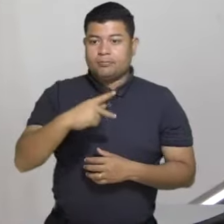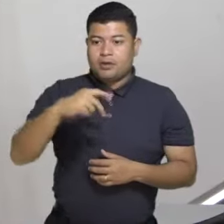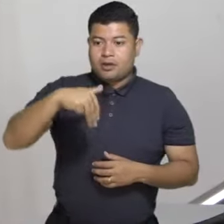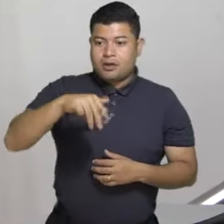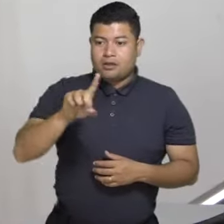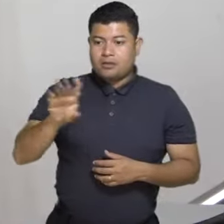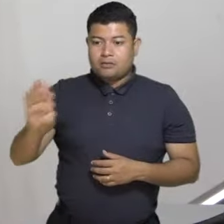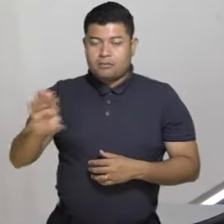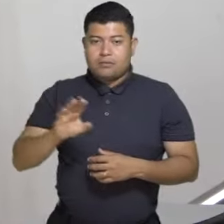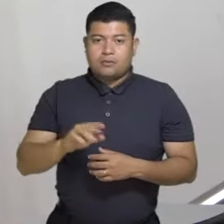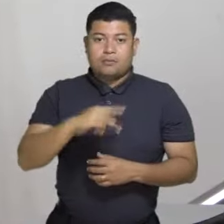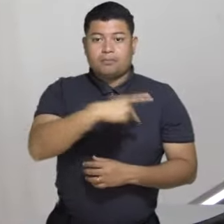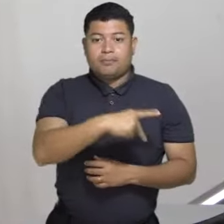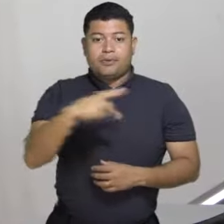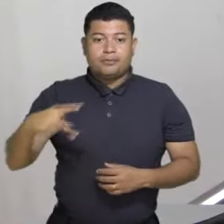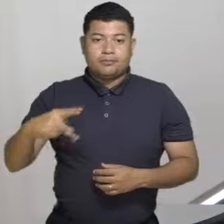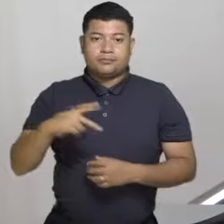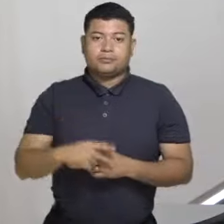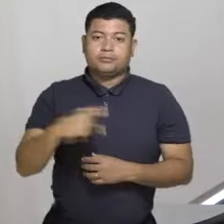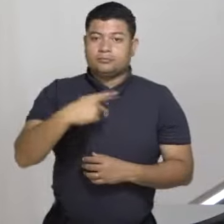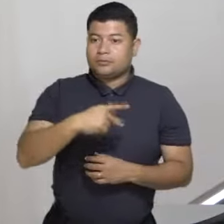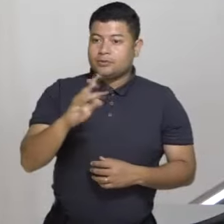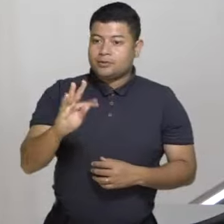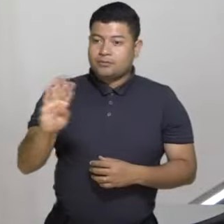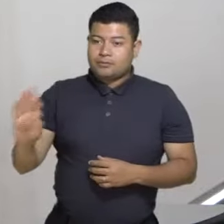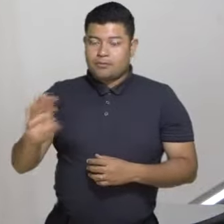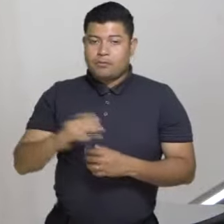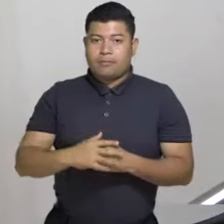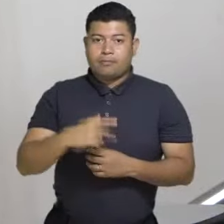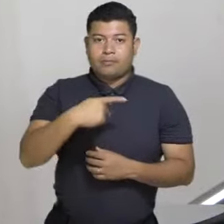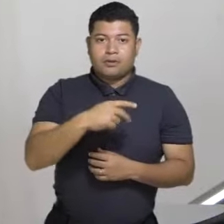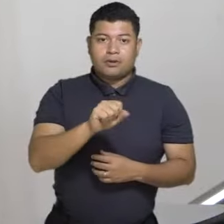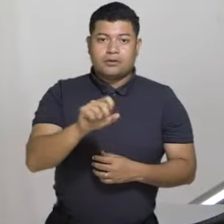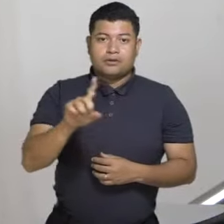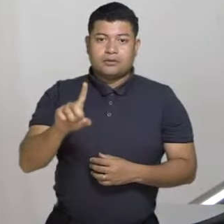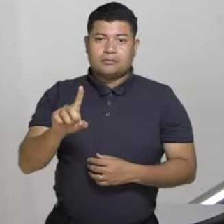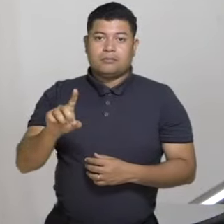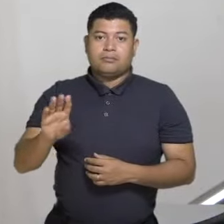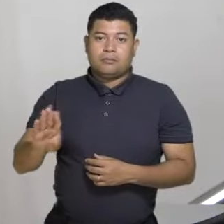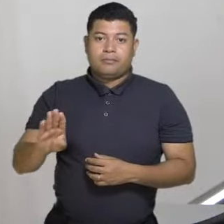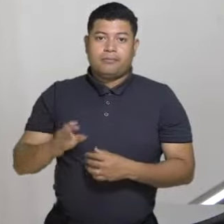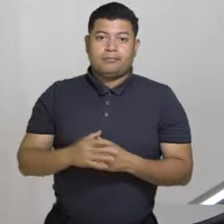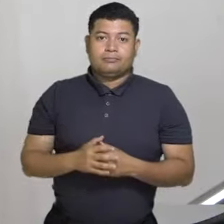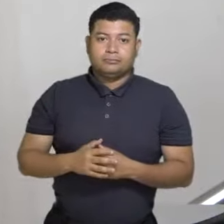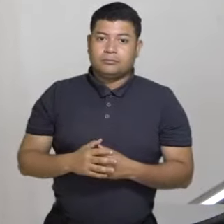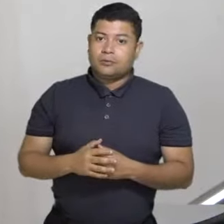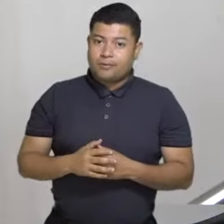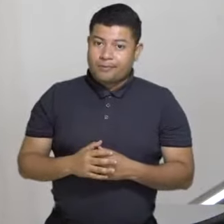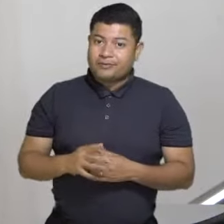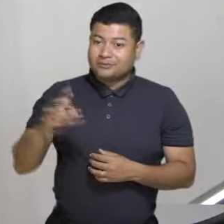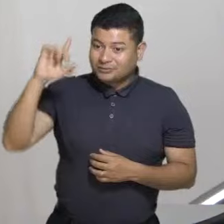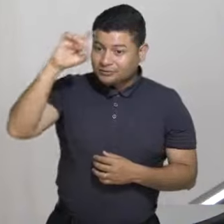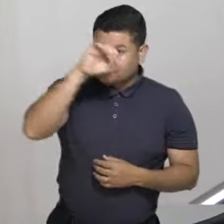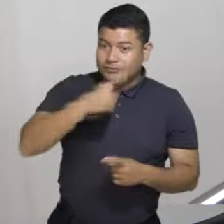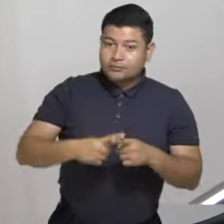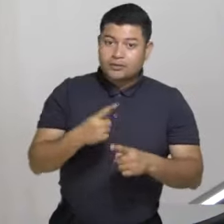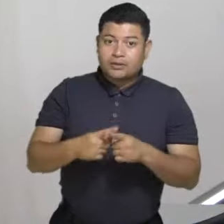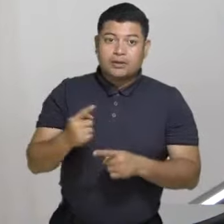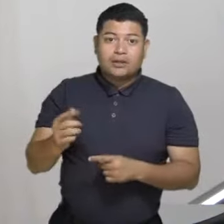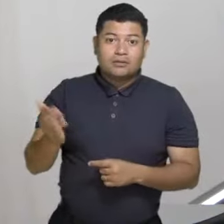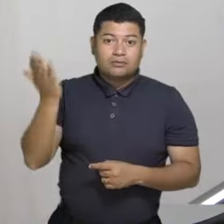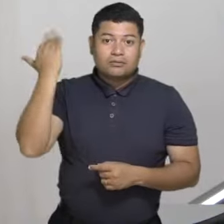do PP, do PTB, do PSD numa saia justa. Porque lá atrás